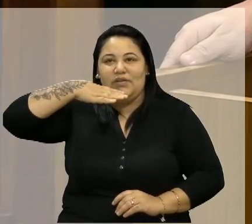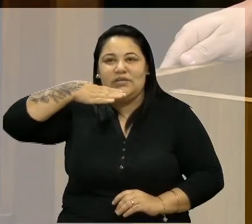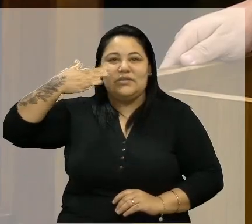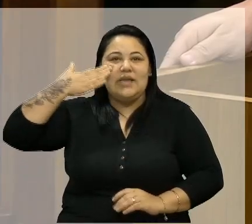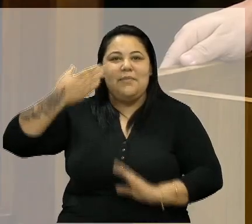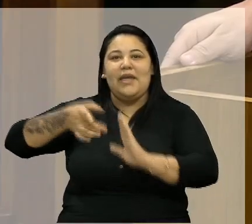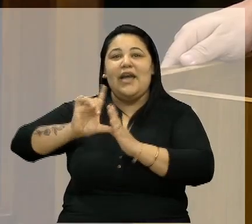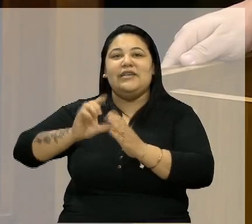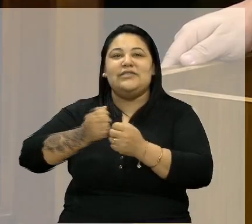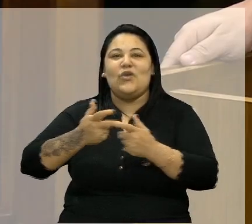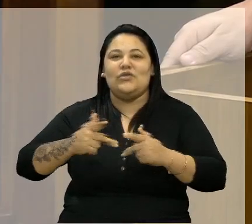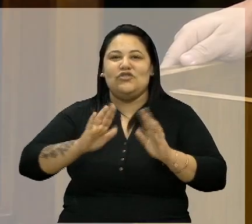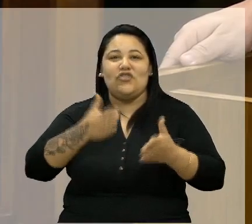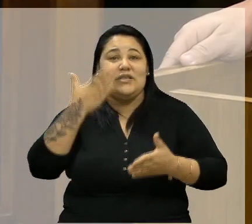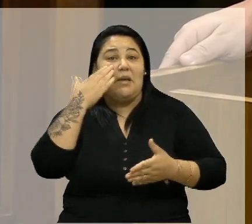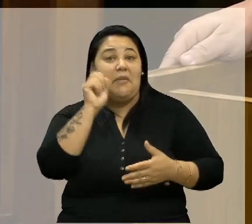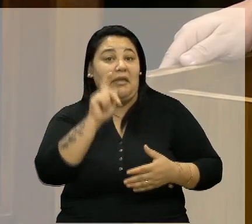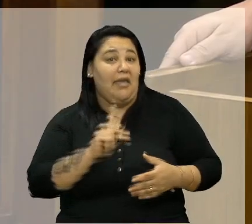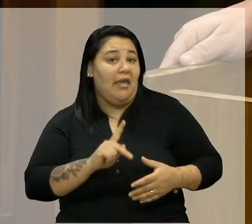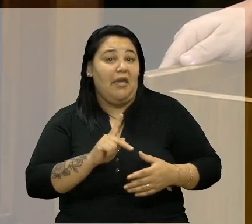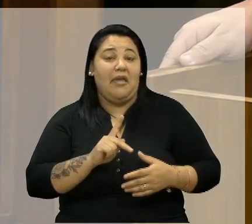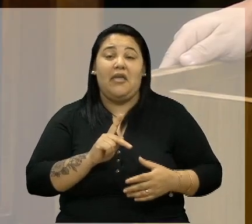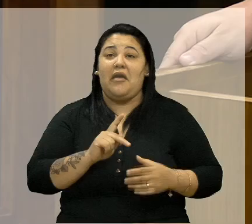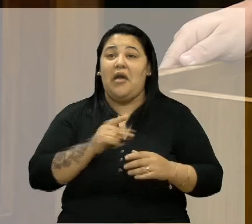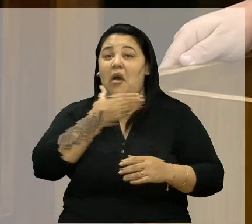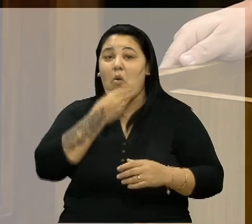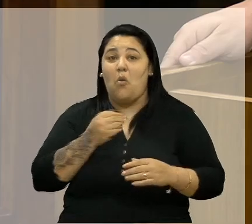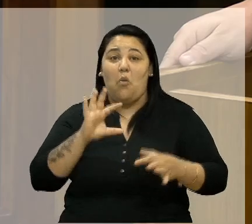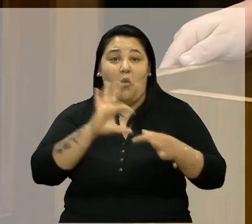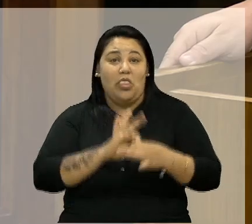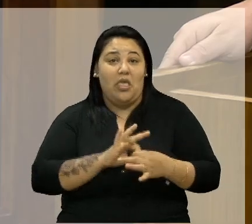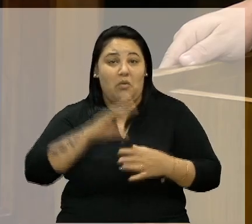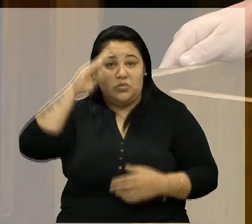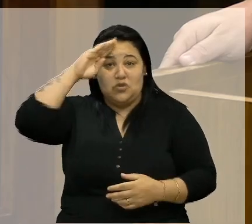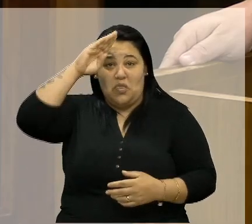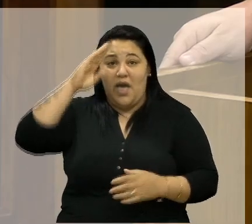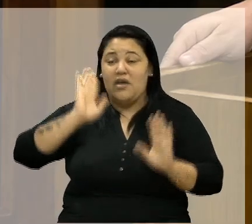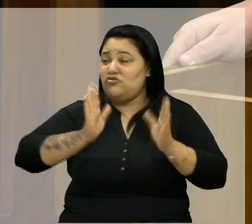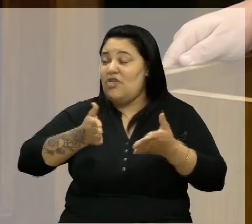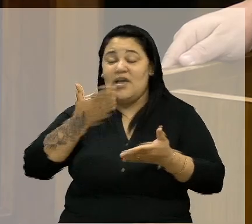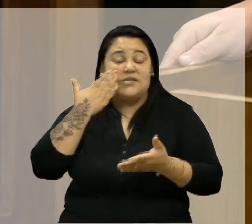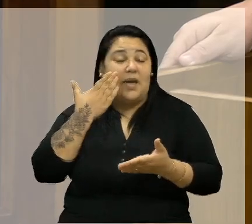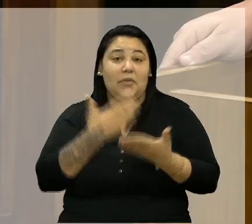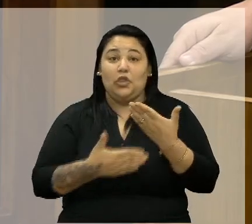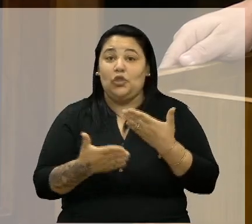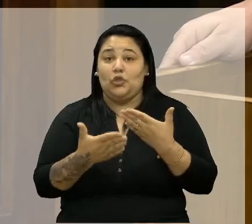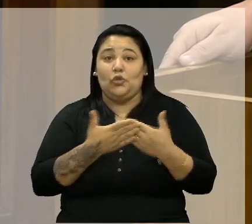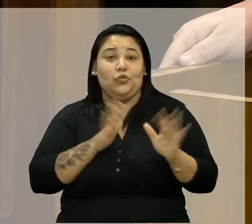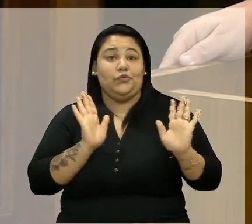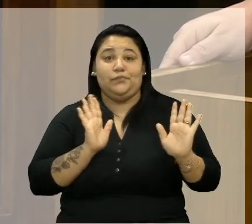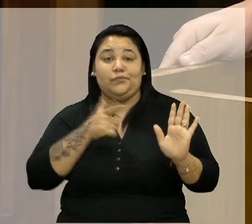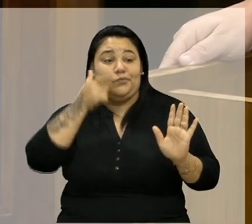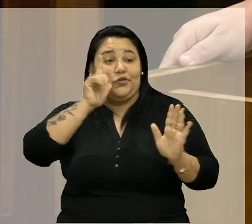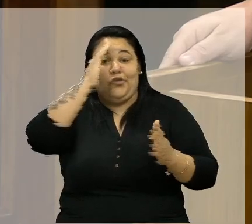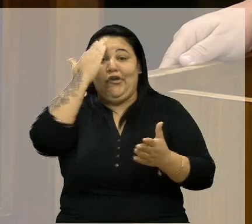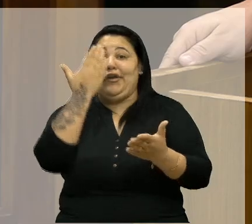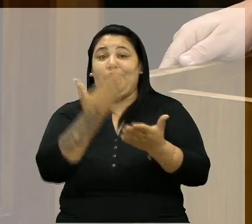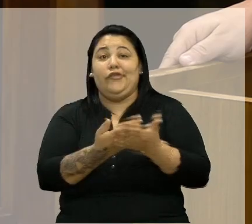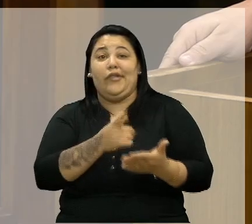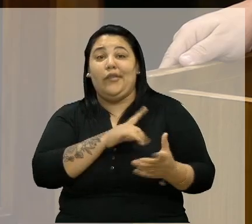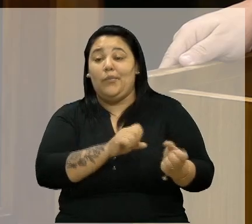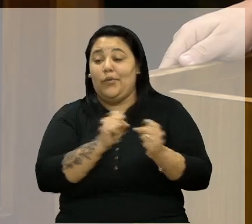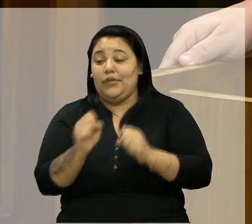antecipadamente. Eles já sabem quem foi, eles já sabem o cara que era ligado ao Bolsonaro, eles já sabem tudo. É inacreditável eles terem esse